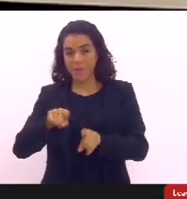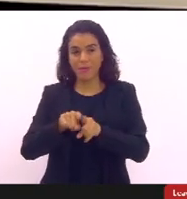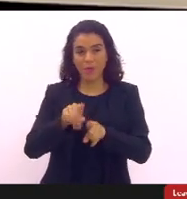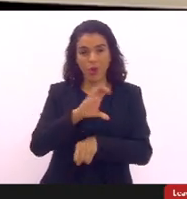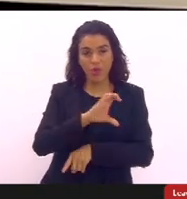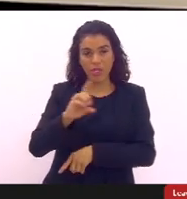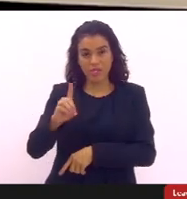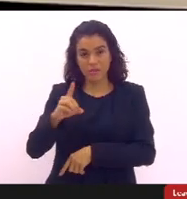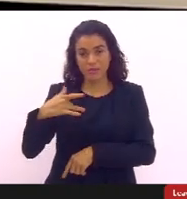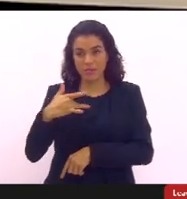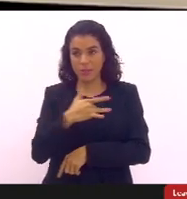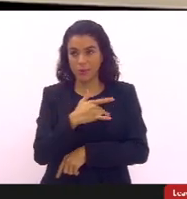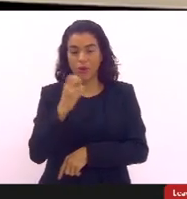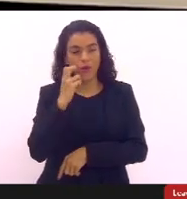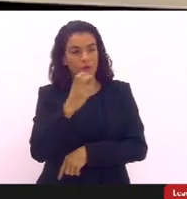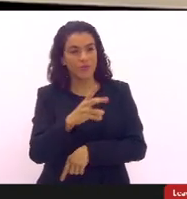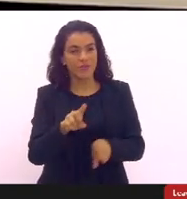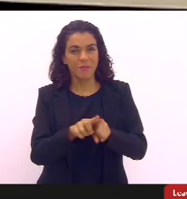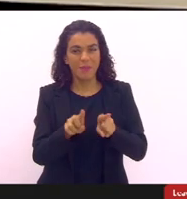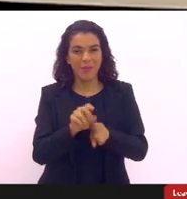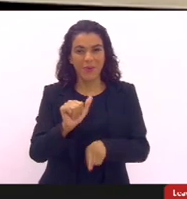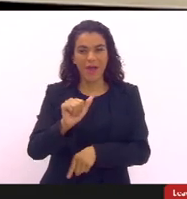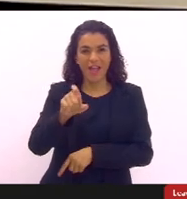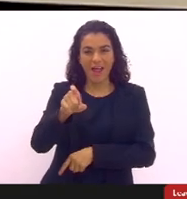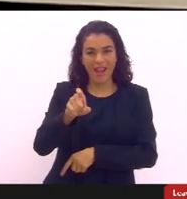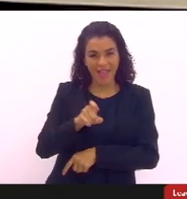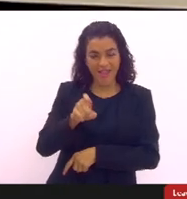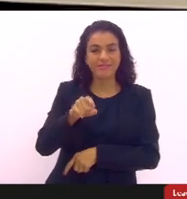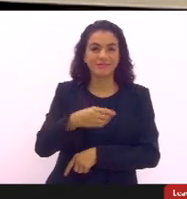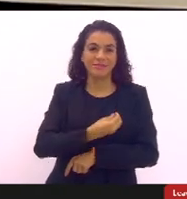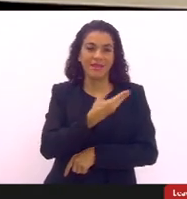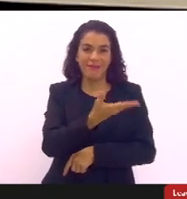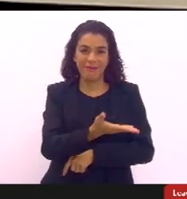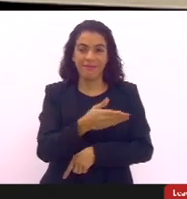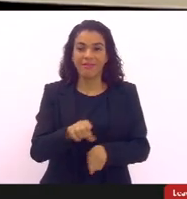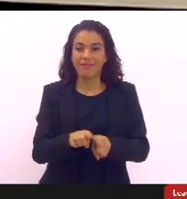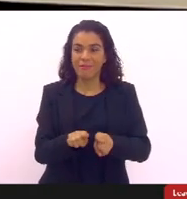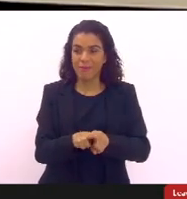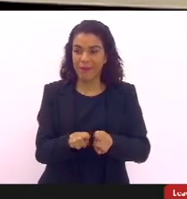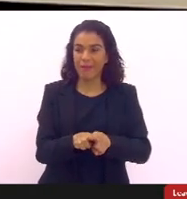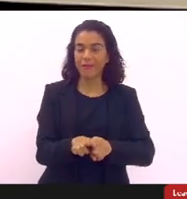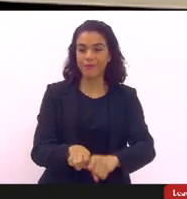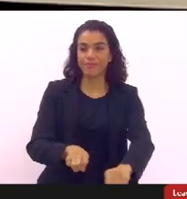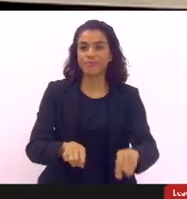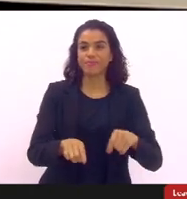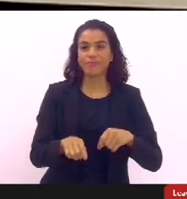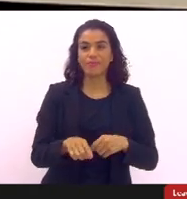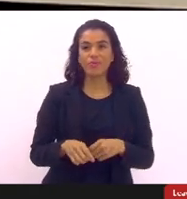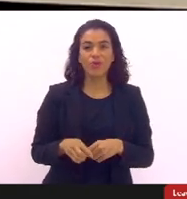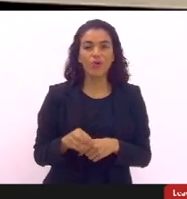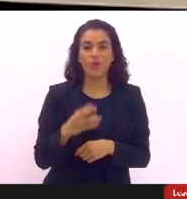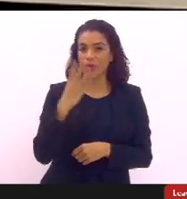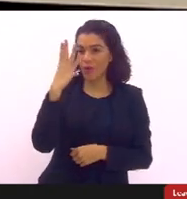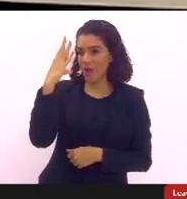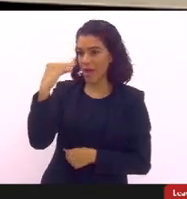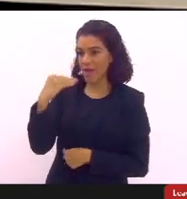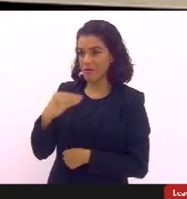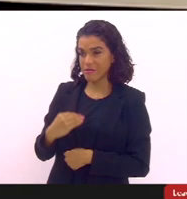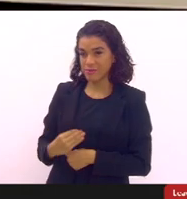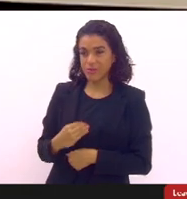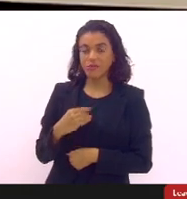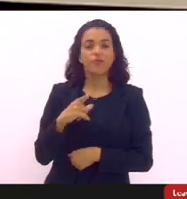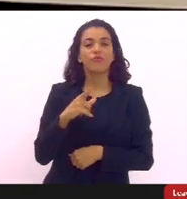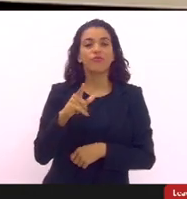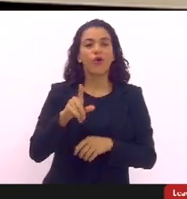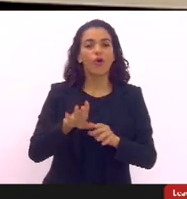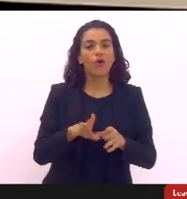Saúde. Eu vi que o Alex Coimbra está aí, eu sei que ele se dedica pessoalmente a isso, a fazer com que esse raio-x empacotado fosse